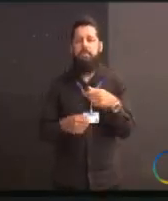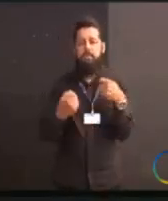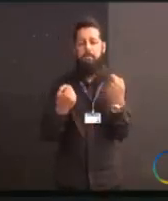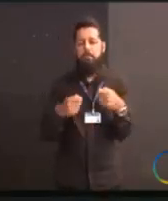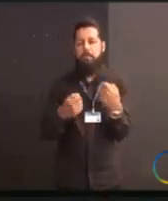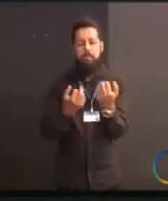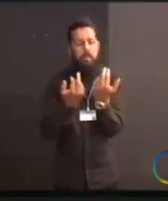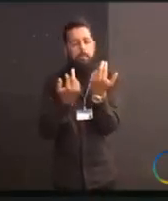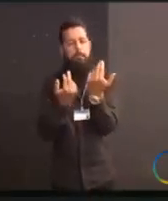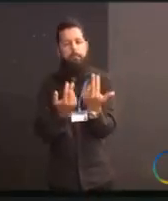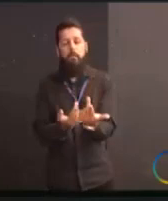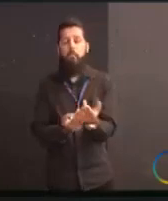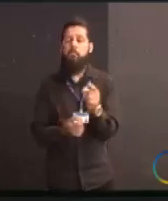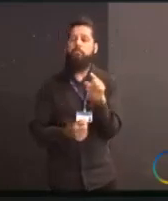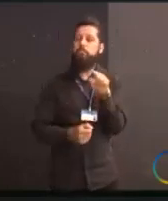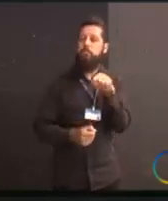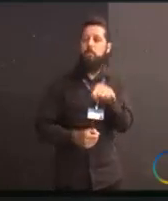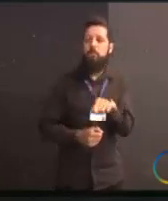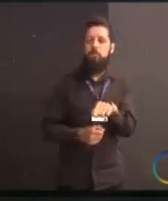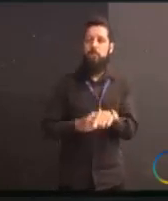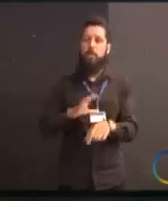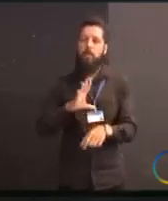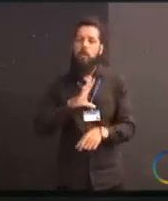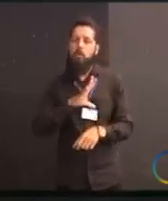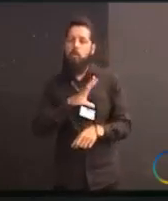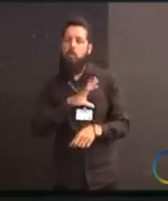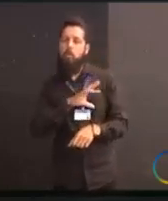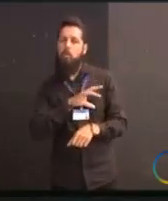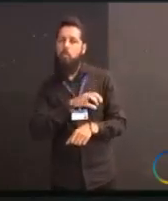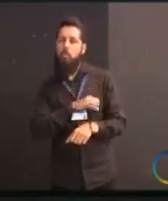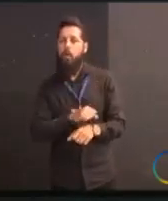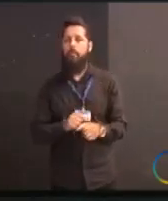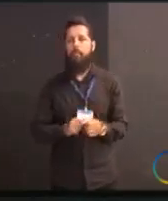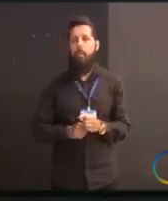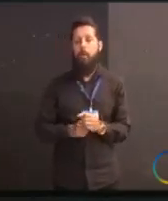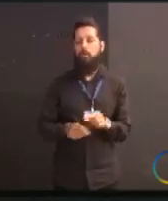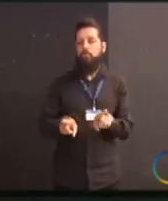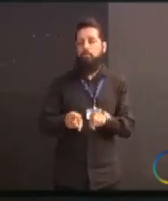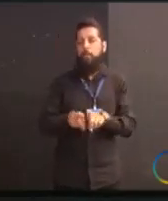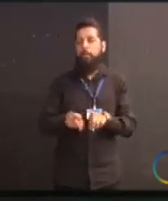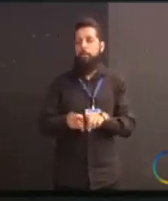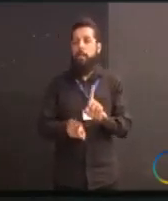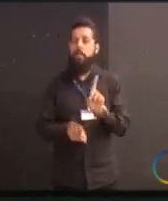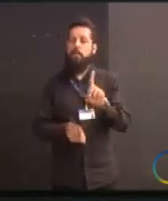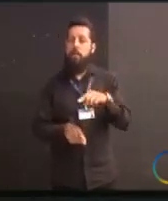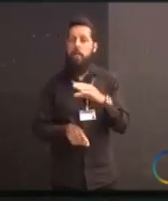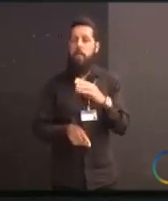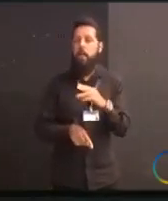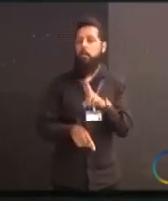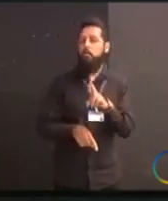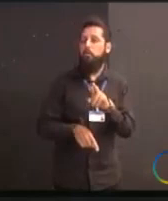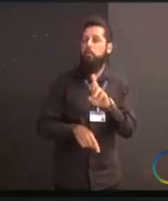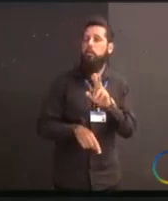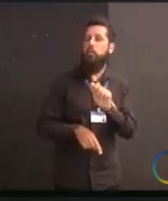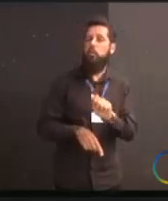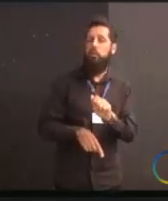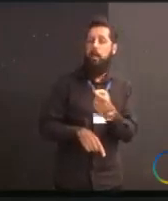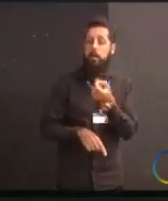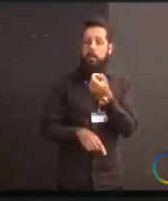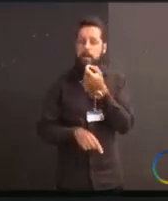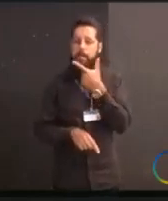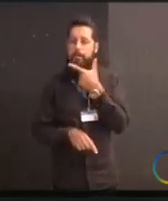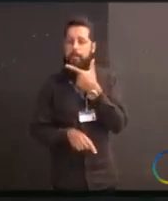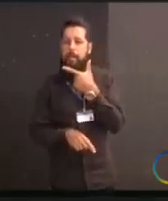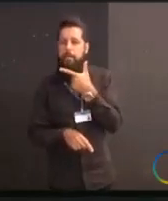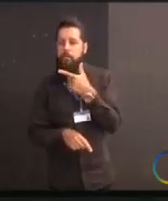você. O amor é a própria cura. Remédio para qualquer mal.